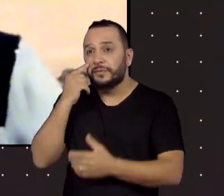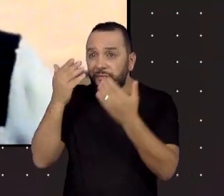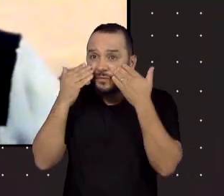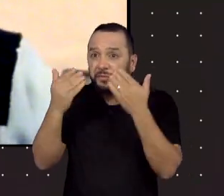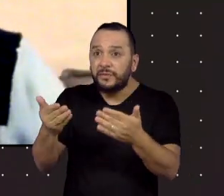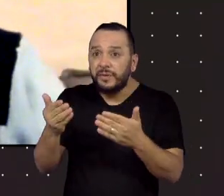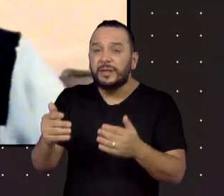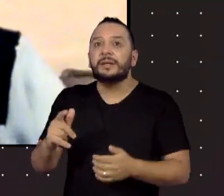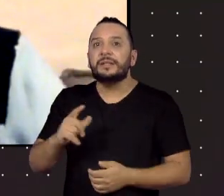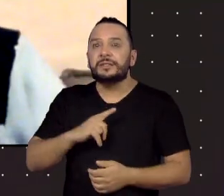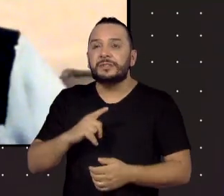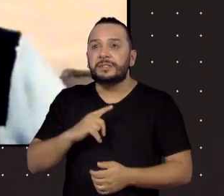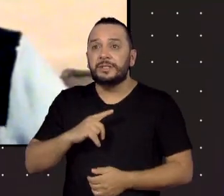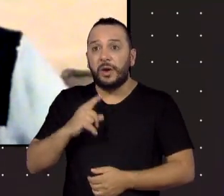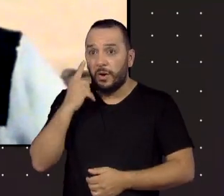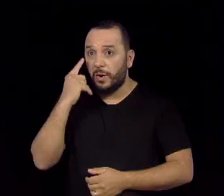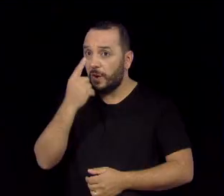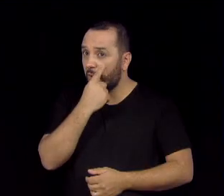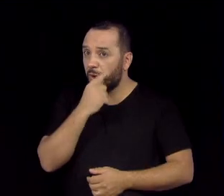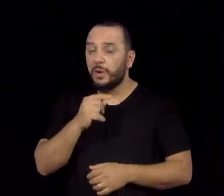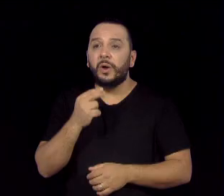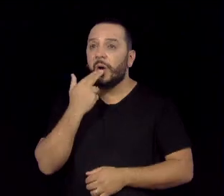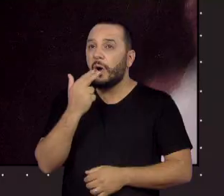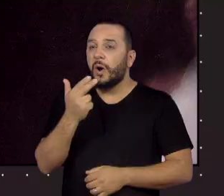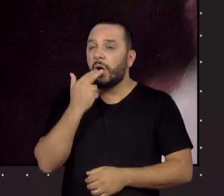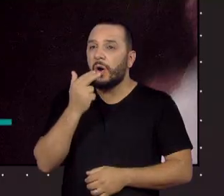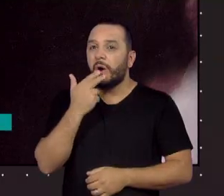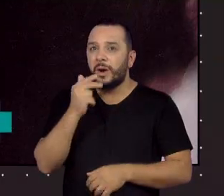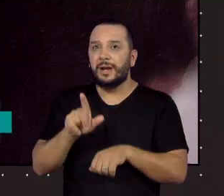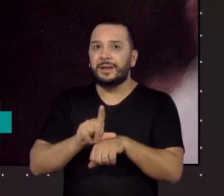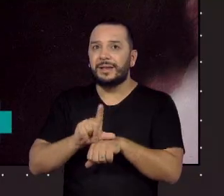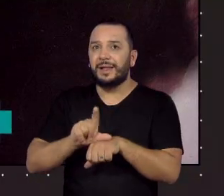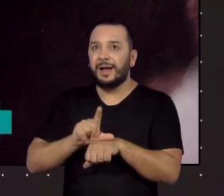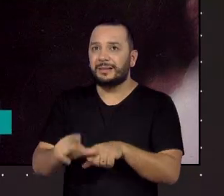tinha realmente olhos violetas. E ela tinha.